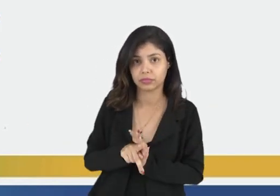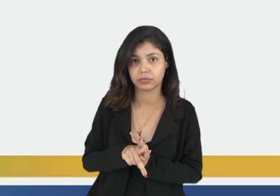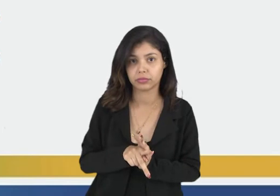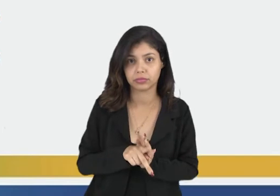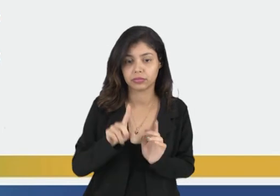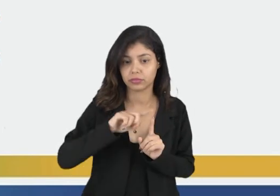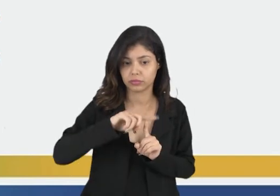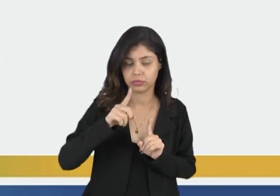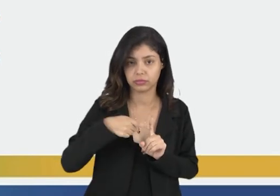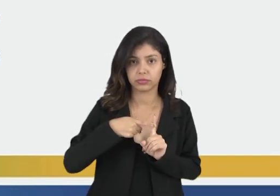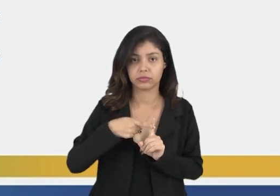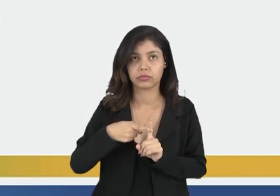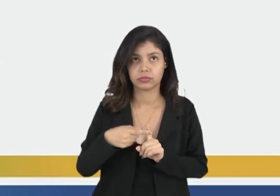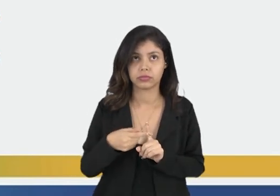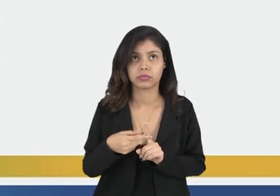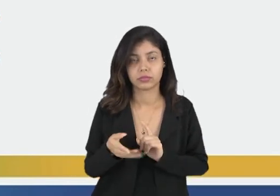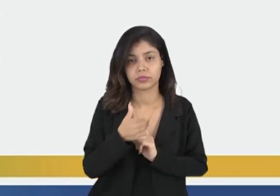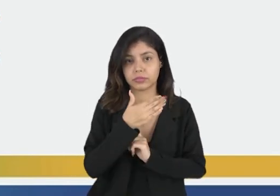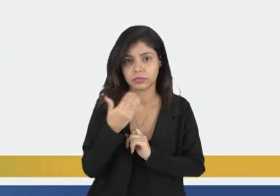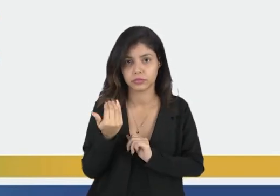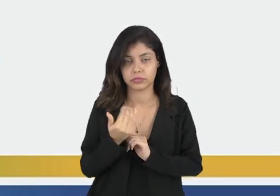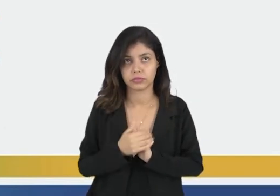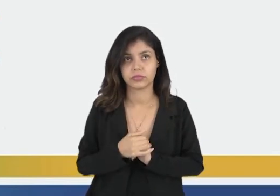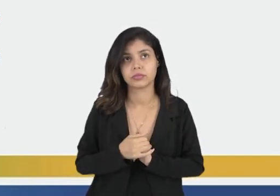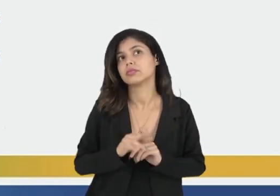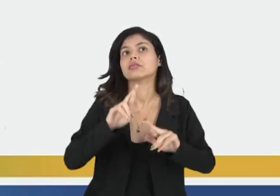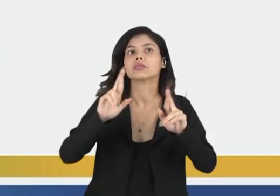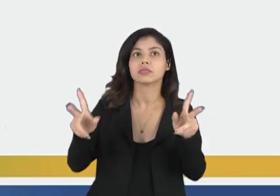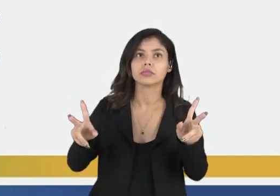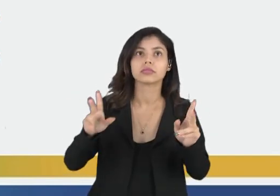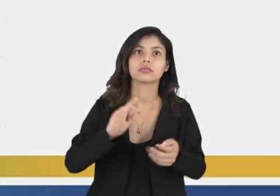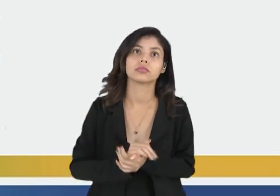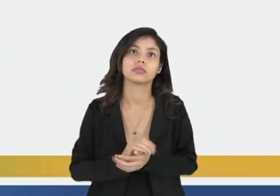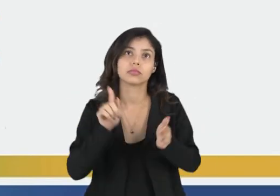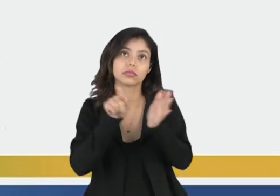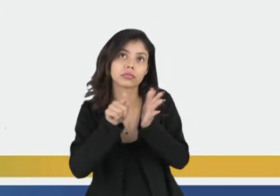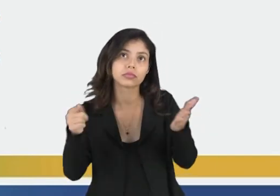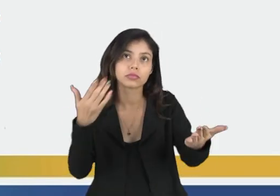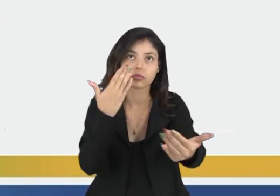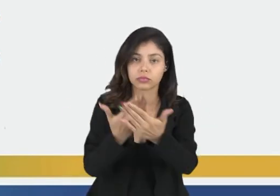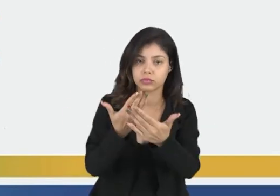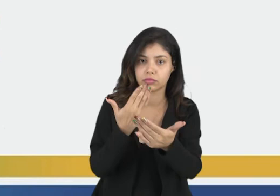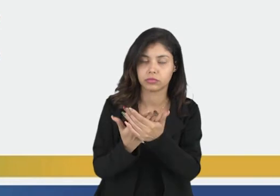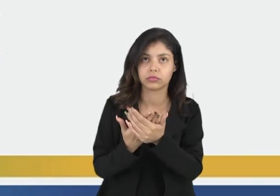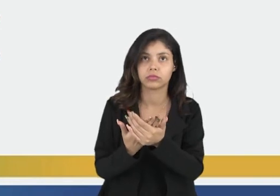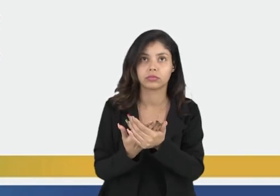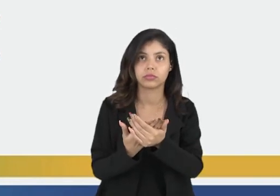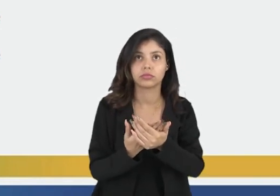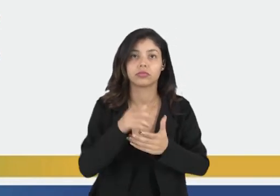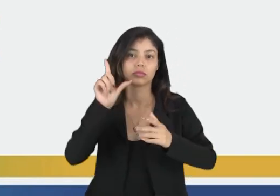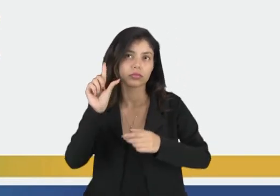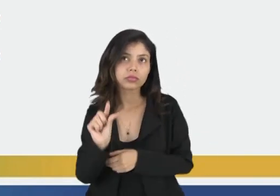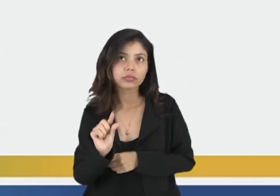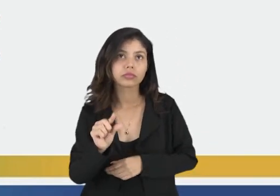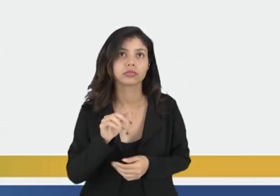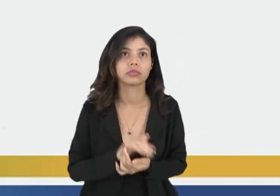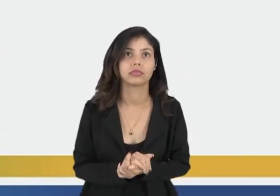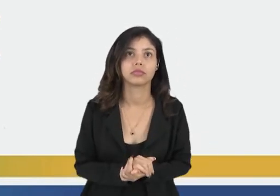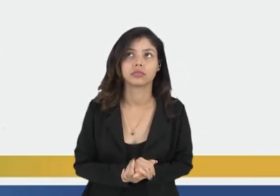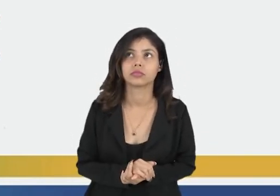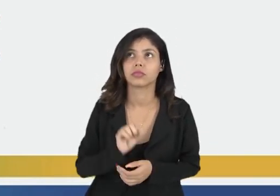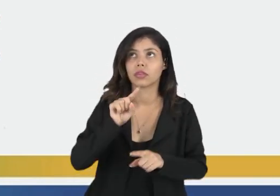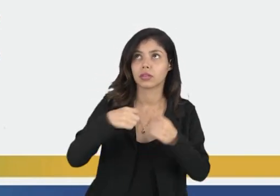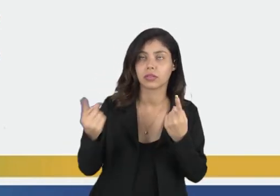da grávida que faleceu. As diferenças entre os jornais estudados hoje são pequenas, mas